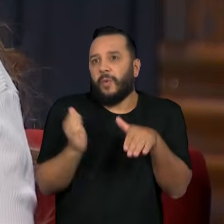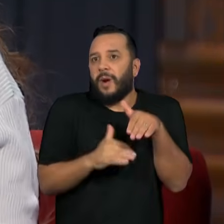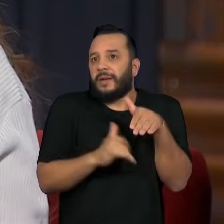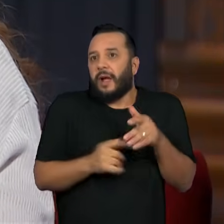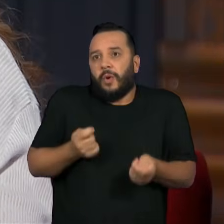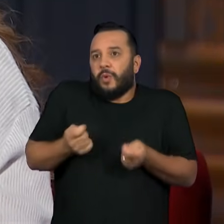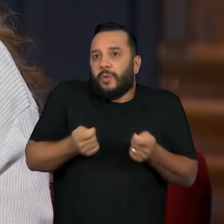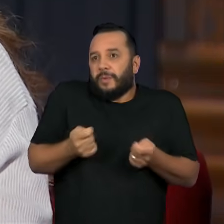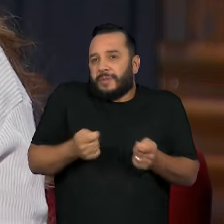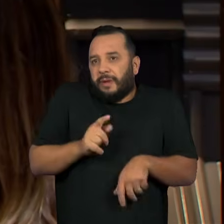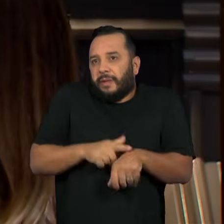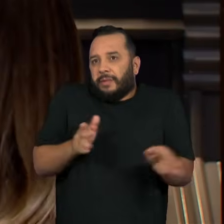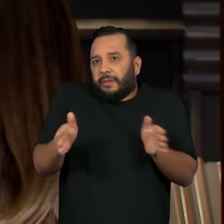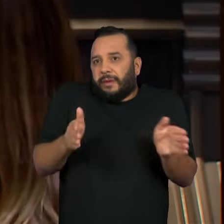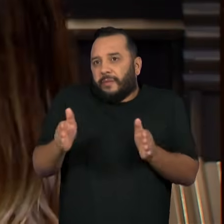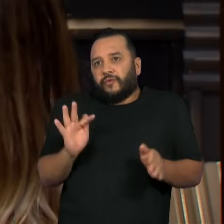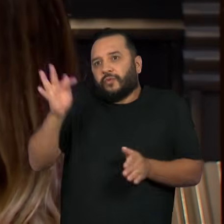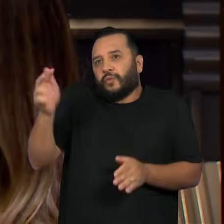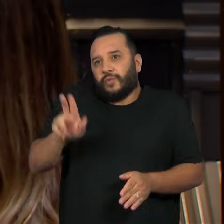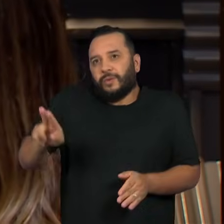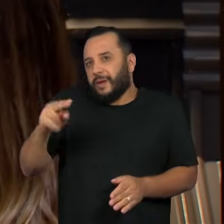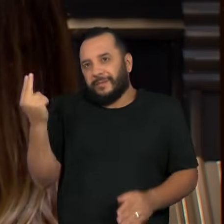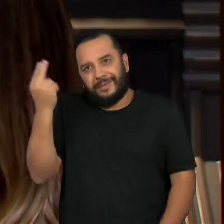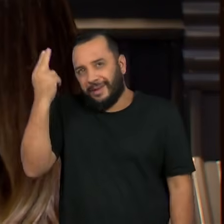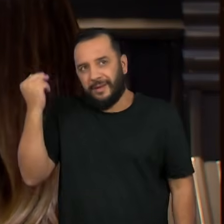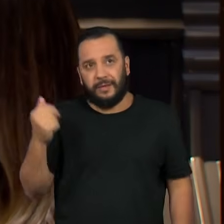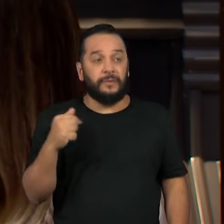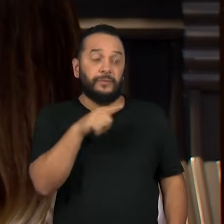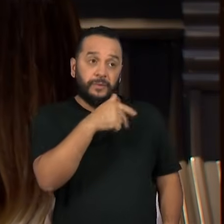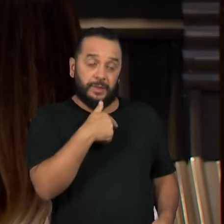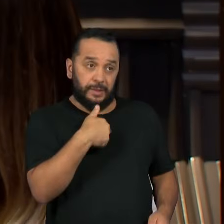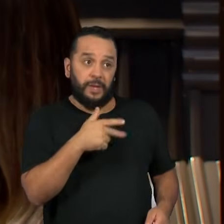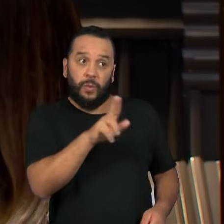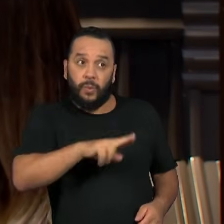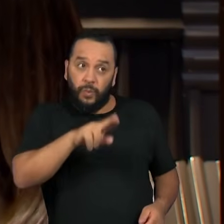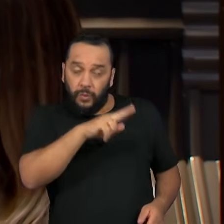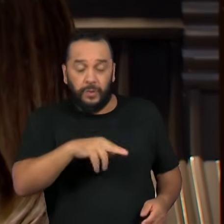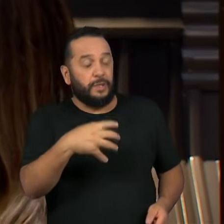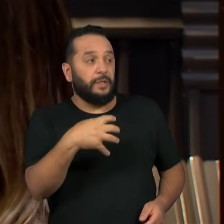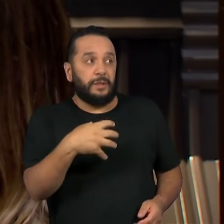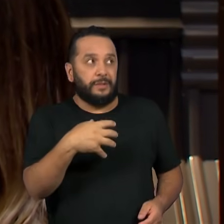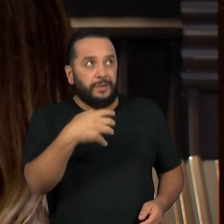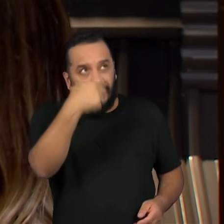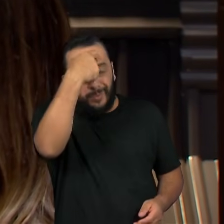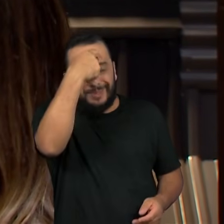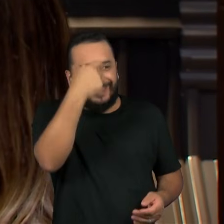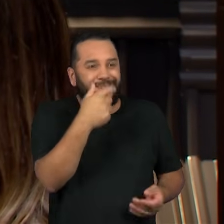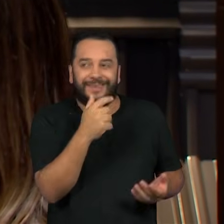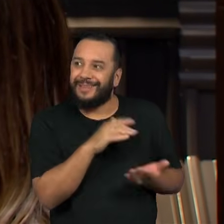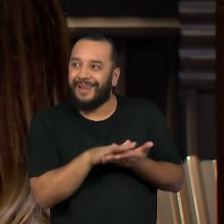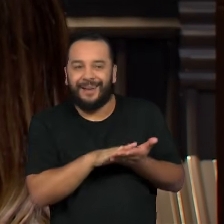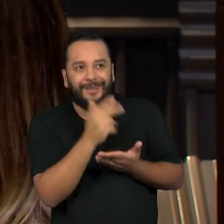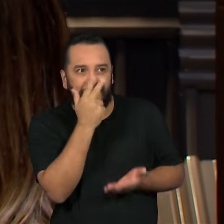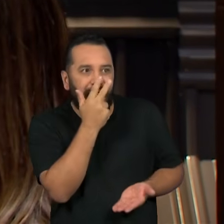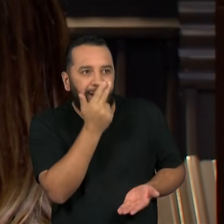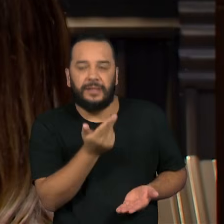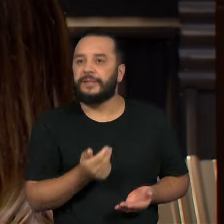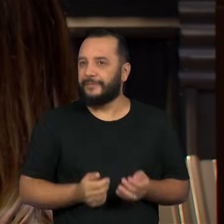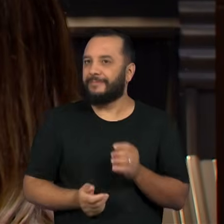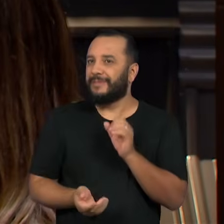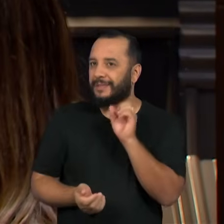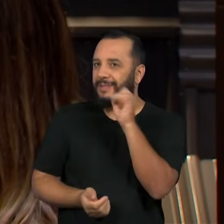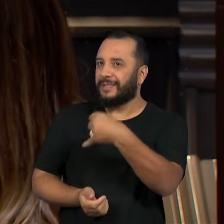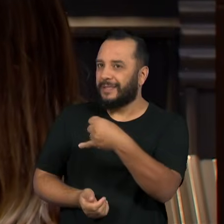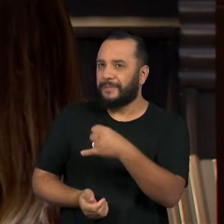para gastar depois. Gasta sem muita consciência. Sem quase nenhuma consciência. Como que a gente adquire,